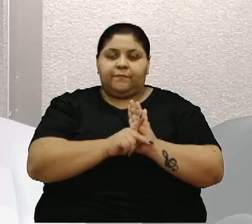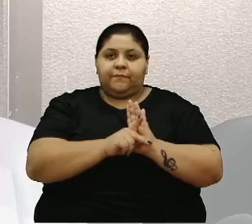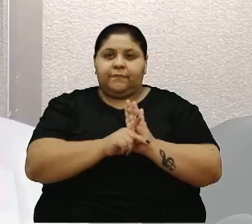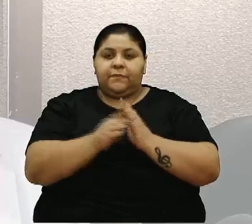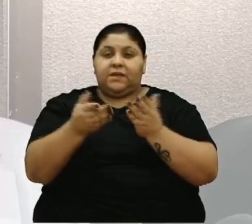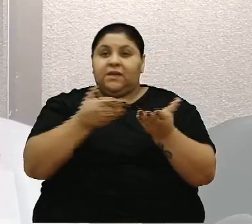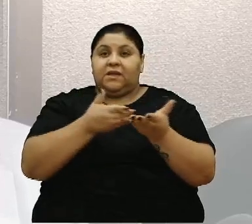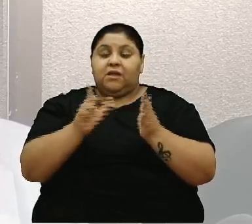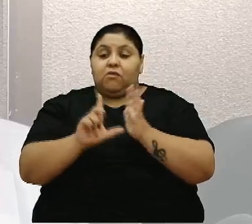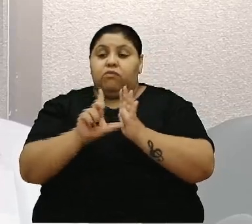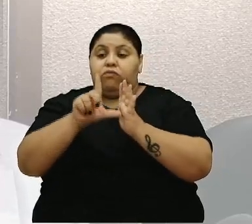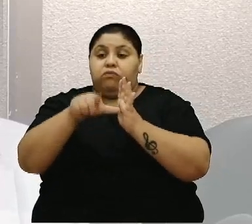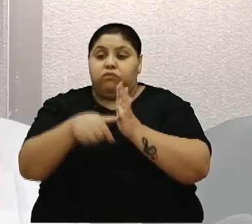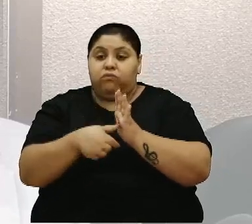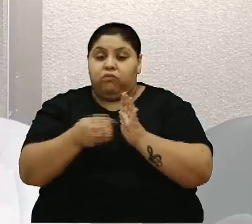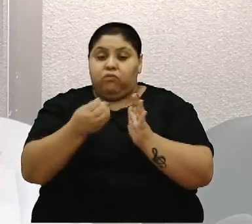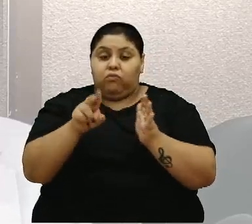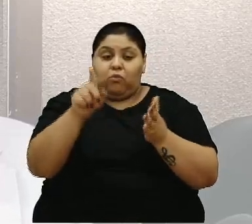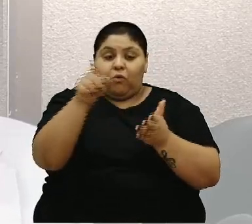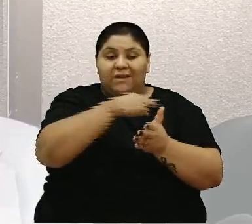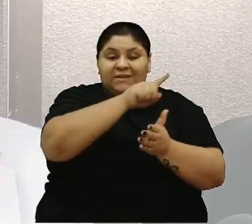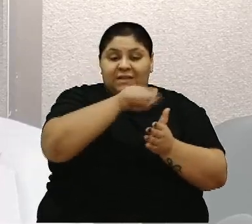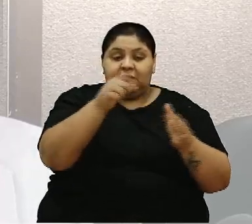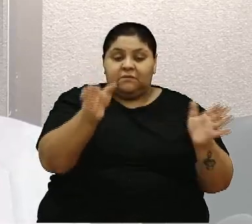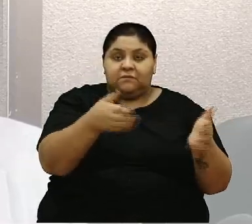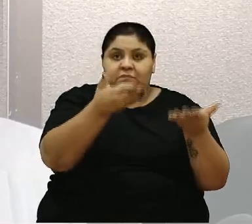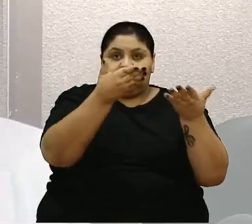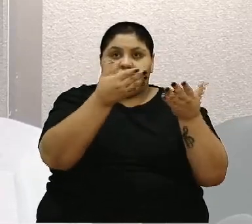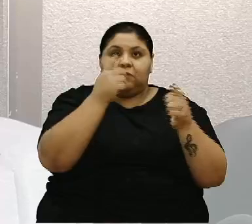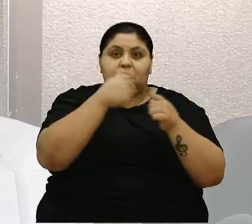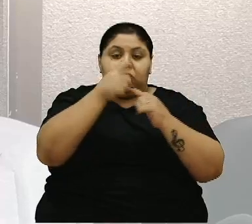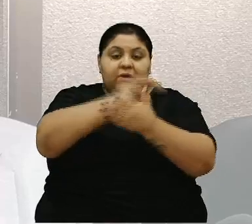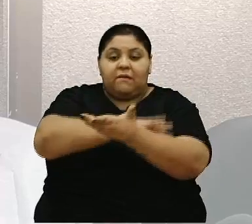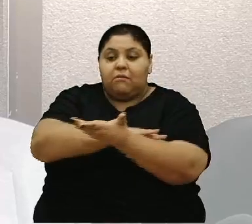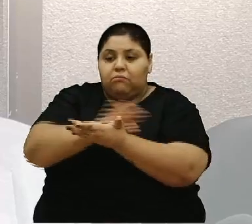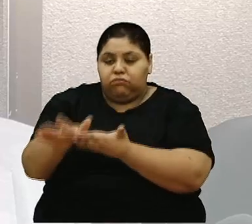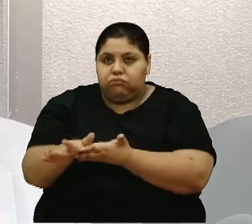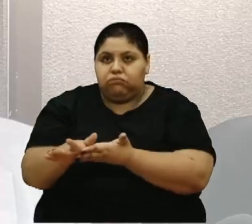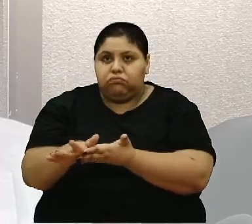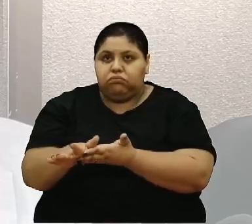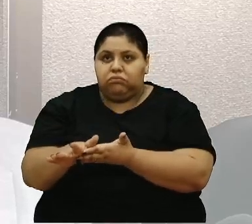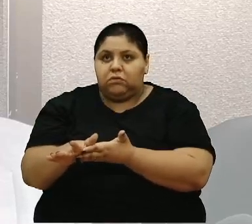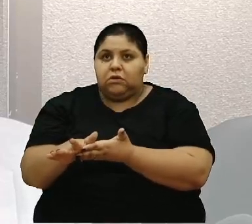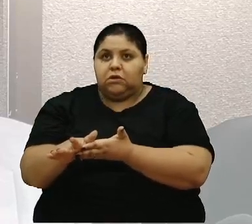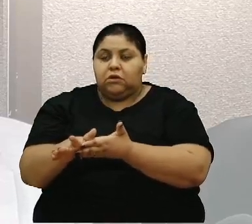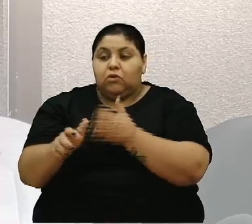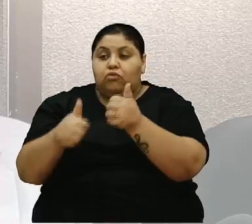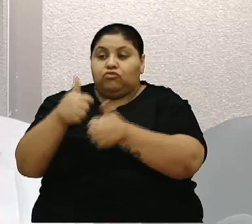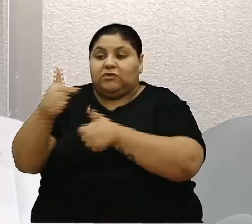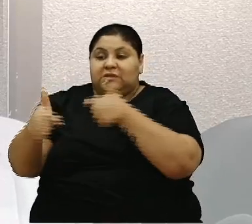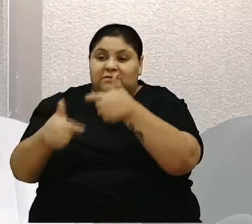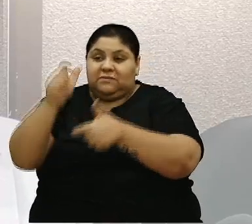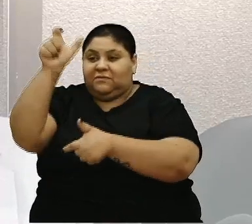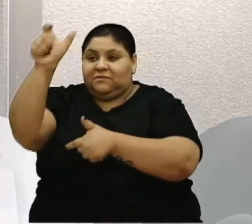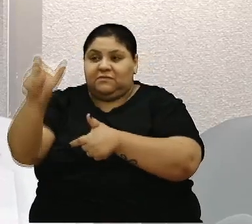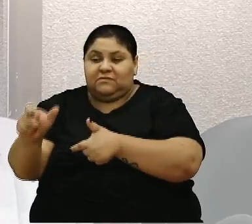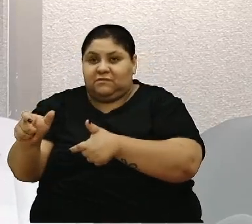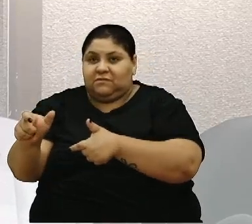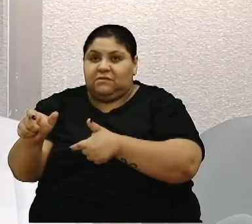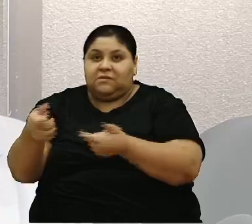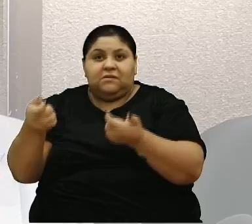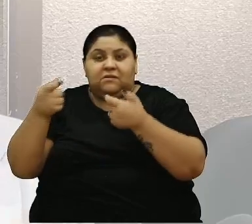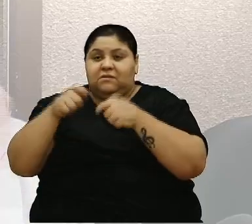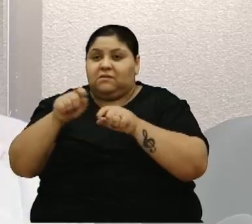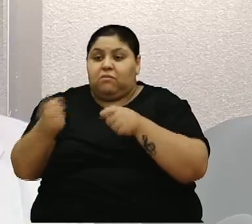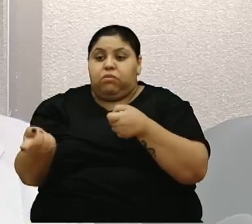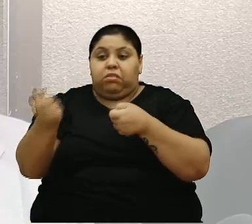de adiamento ou cancelamento de eventos devido a desastres, os prestadores de serviços não precisarão